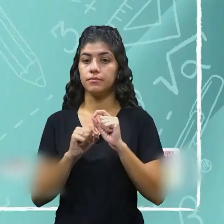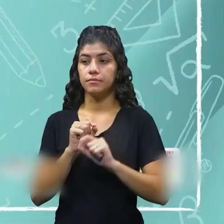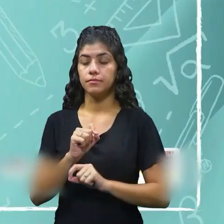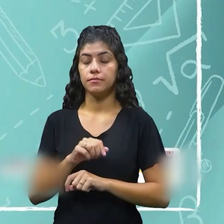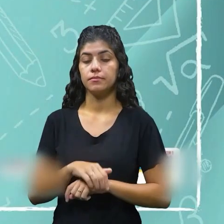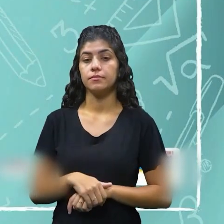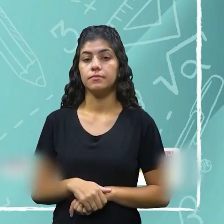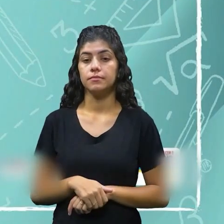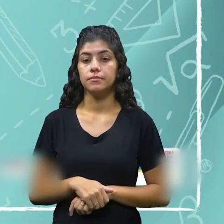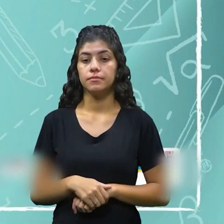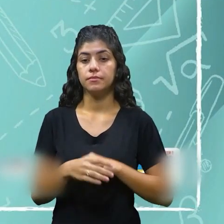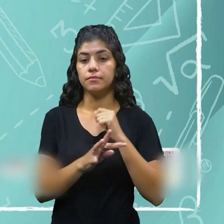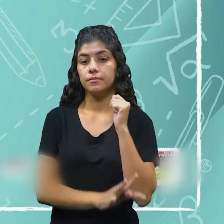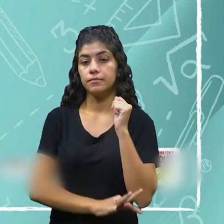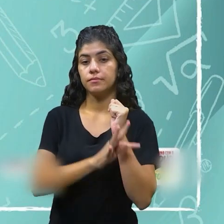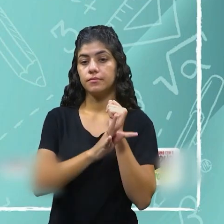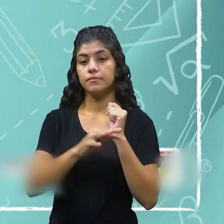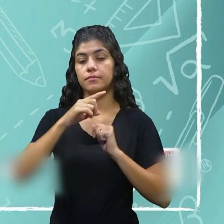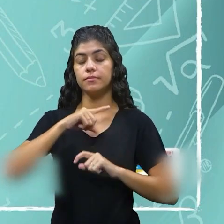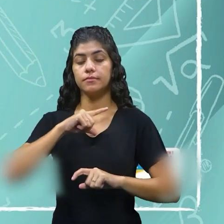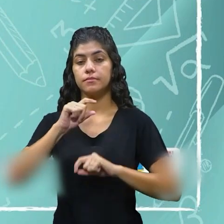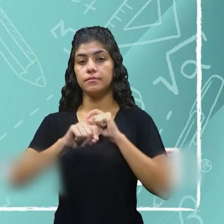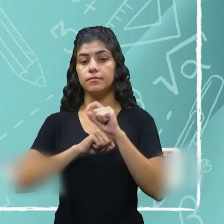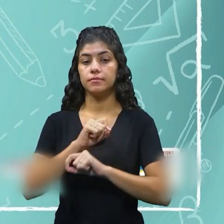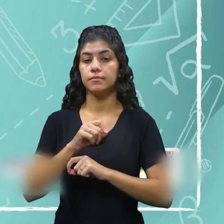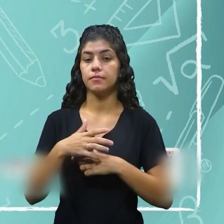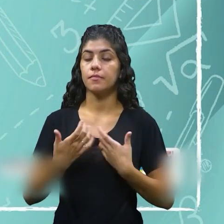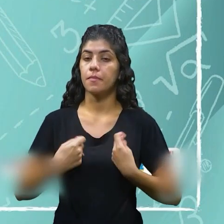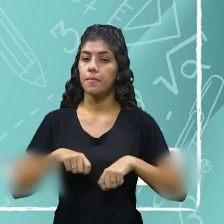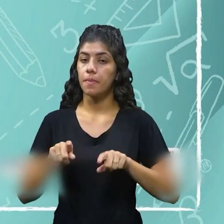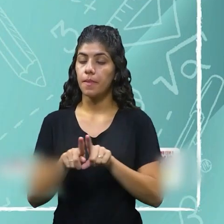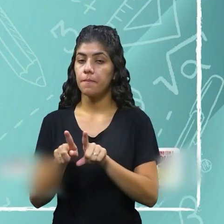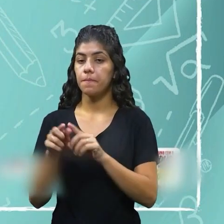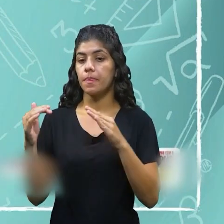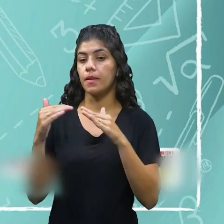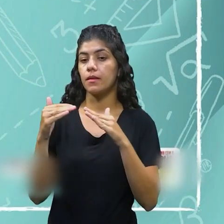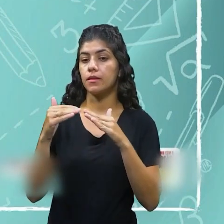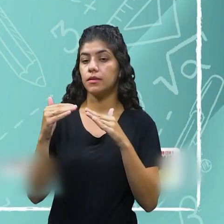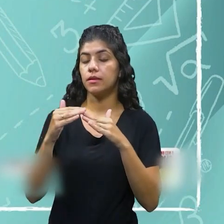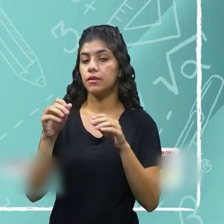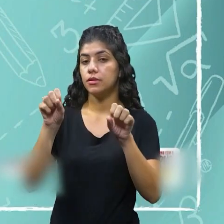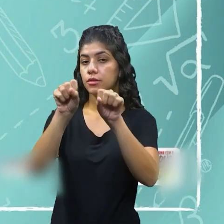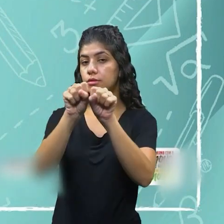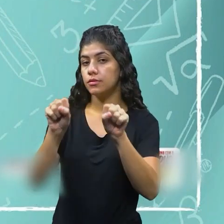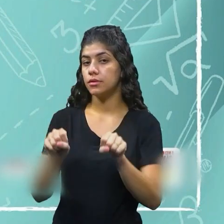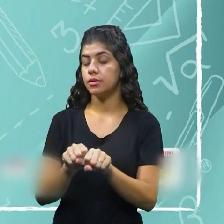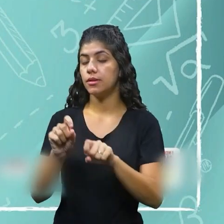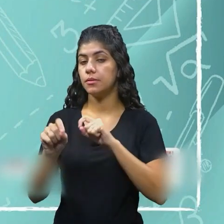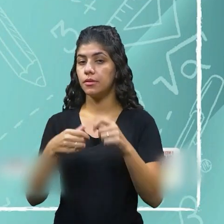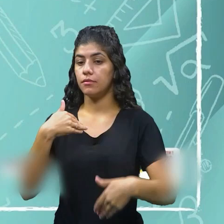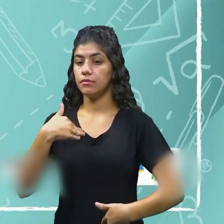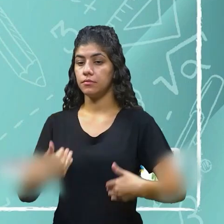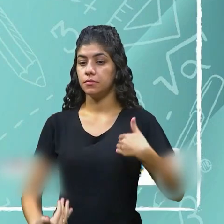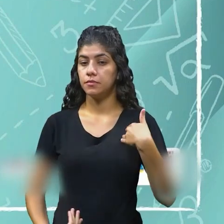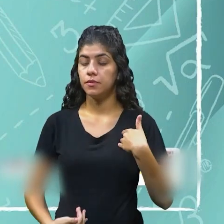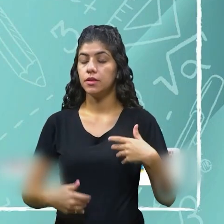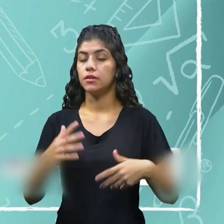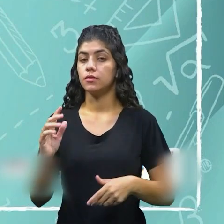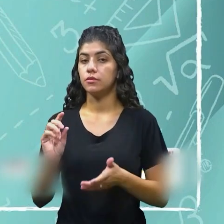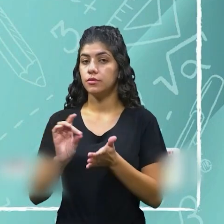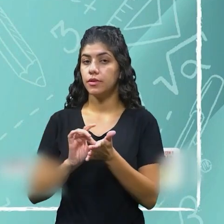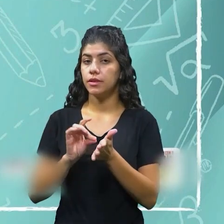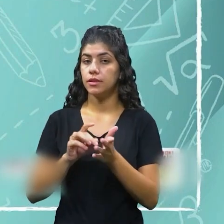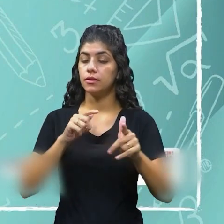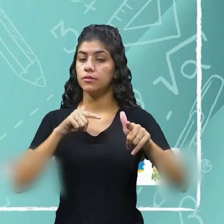física, a energia, ela tem que estar associada à capacidade do sistema físico realizar um